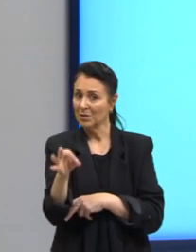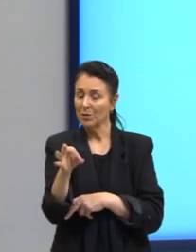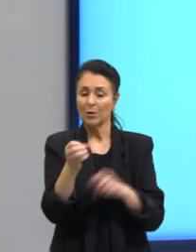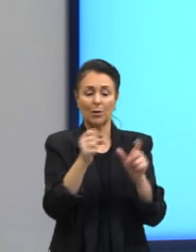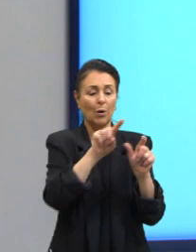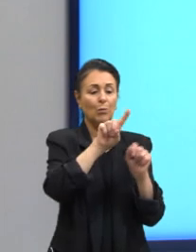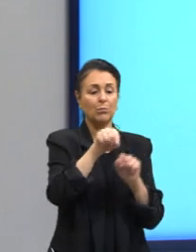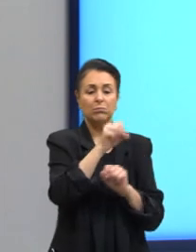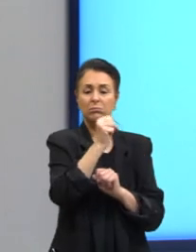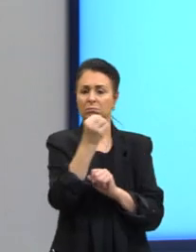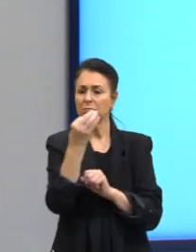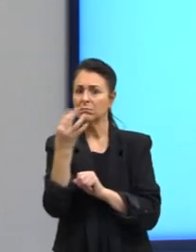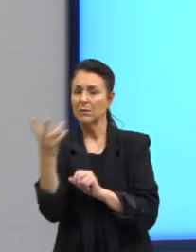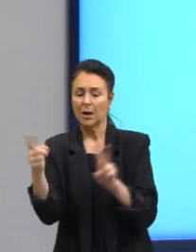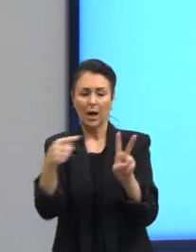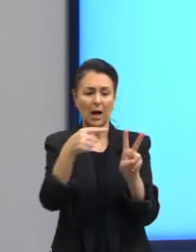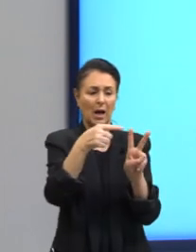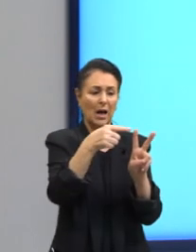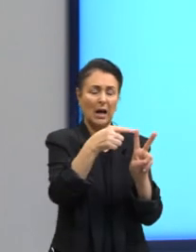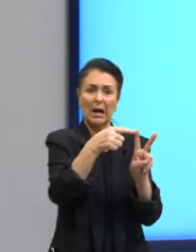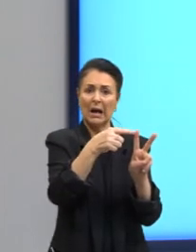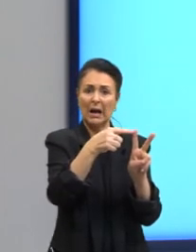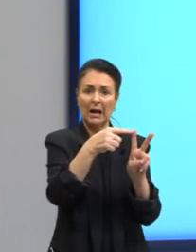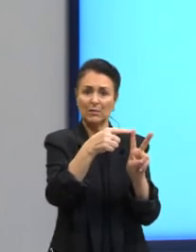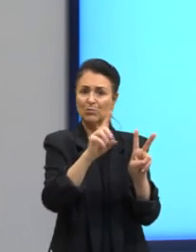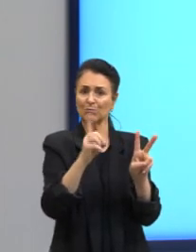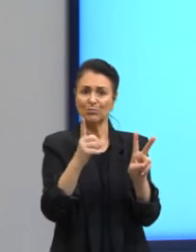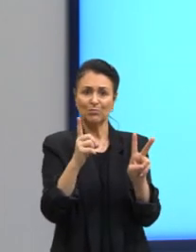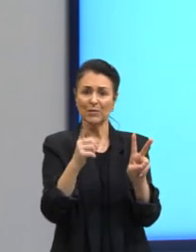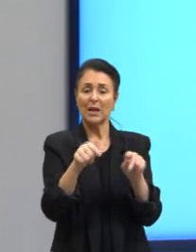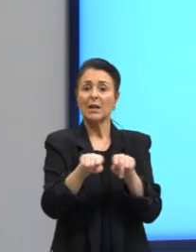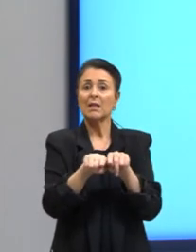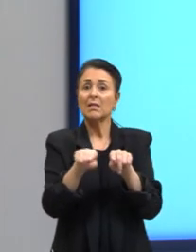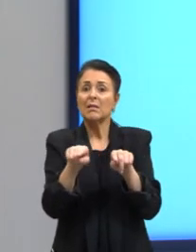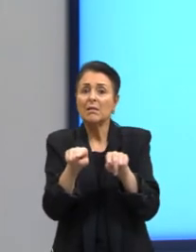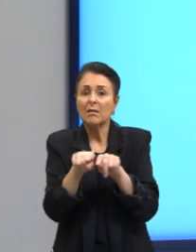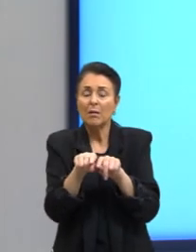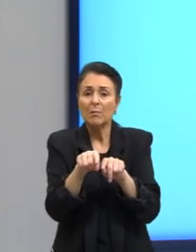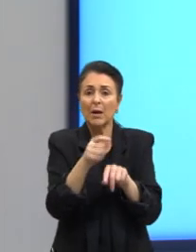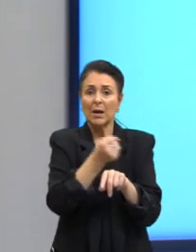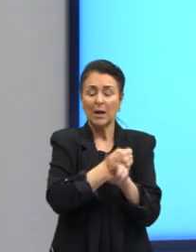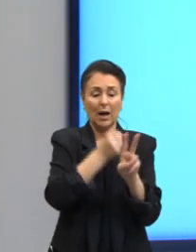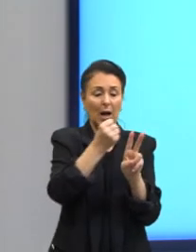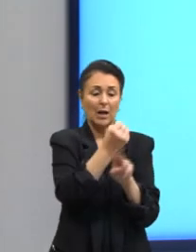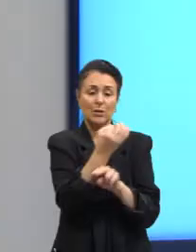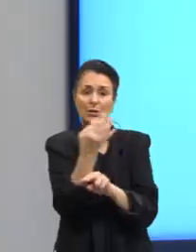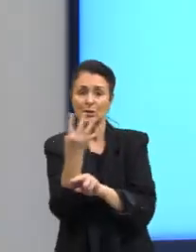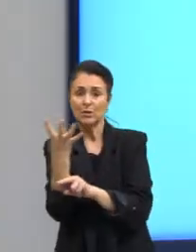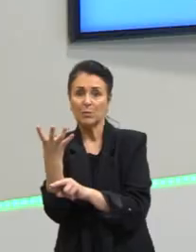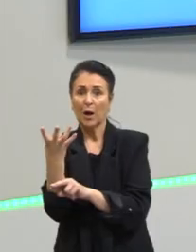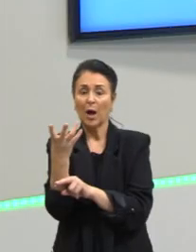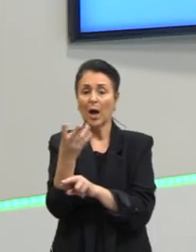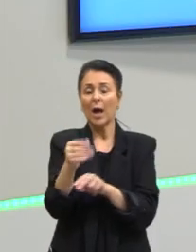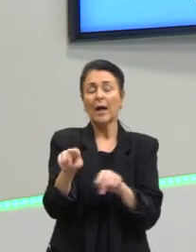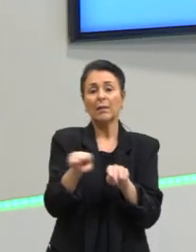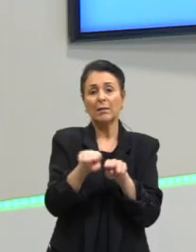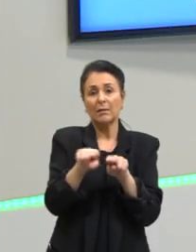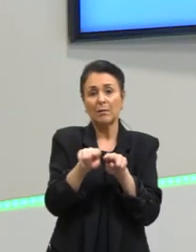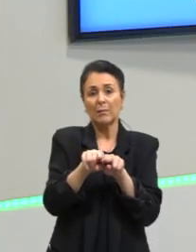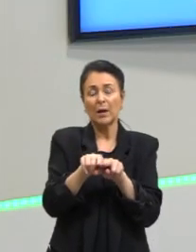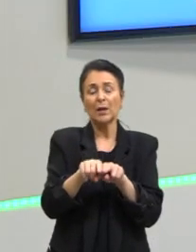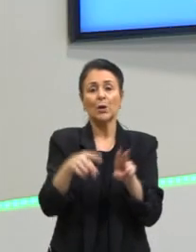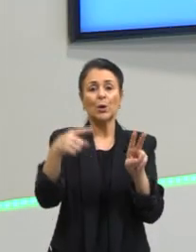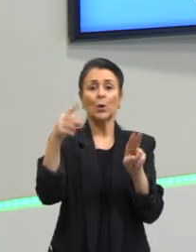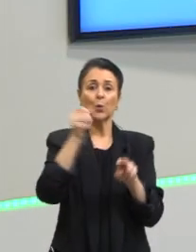geradas por raízes não exatas Mas qualquer dízima não periódica é um número irracional então assim nós podemos obter